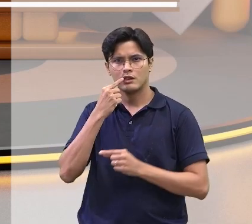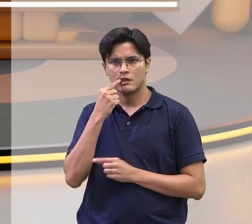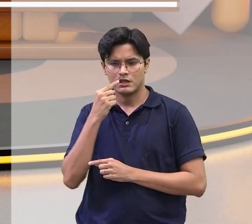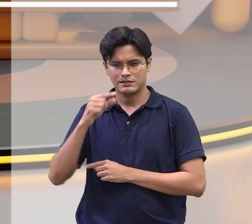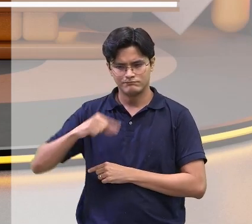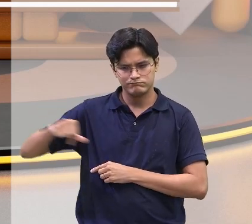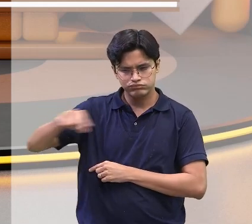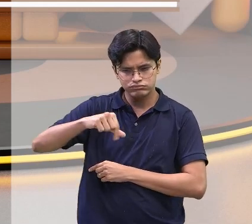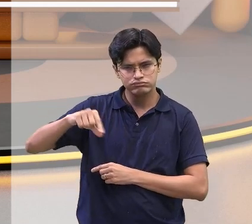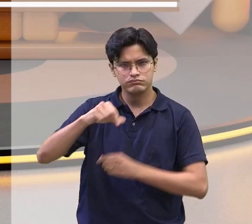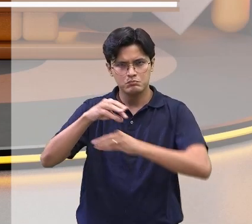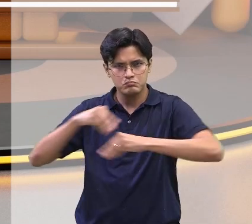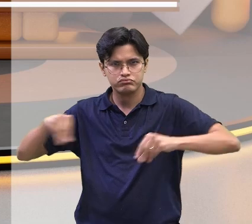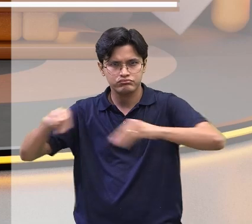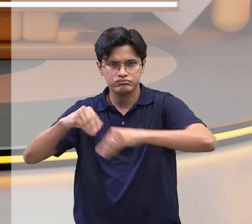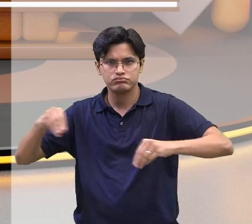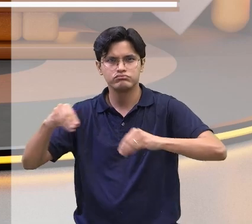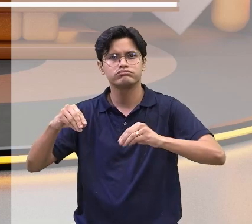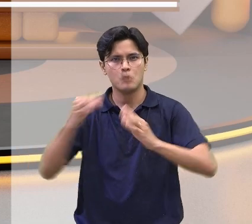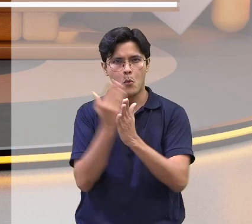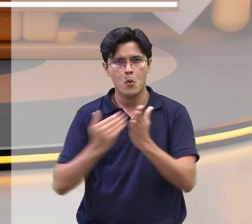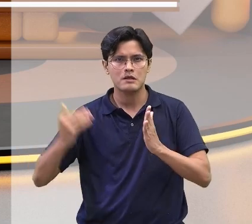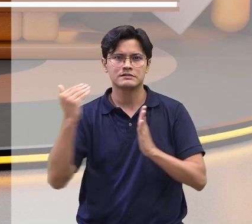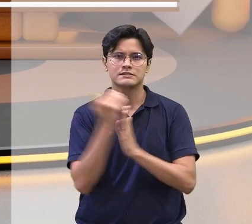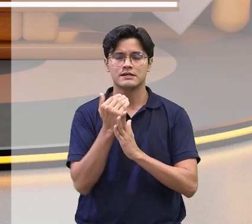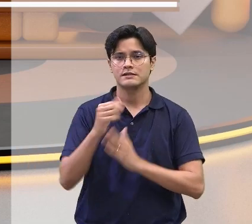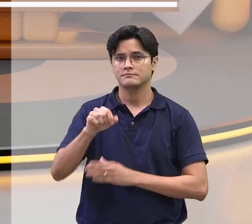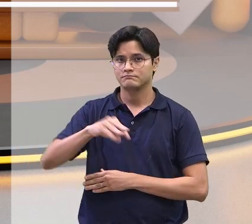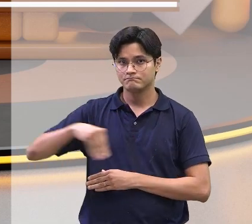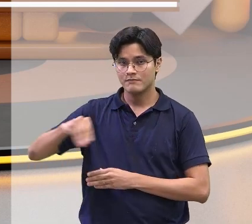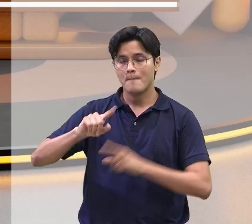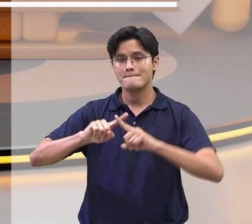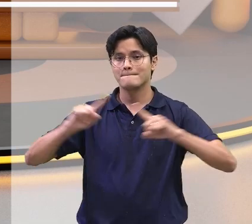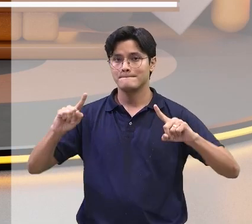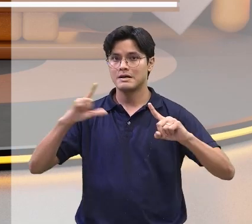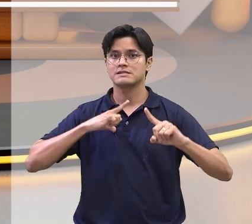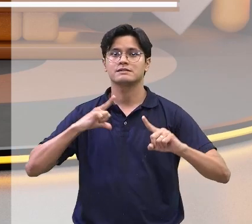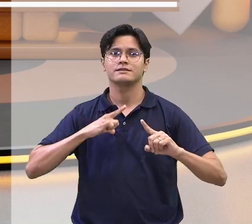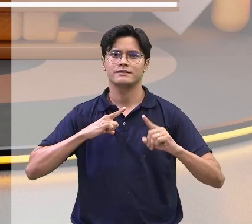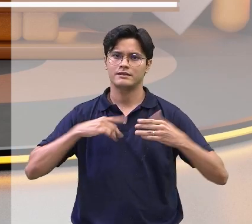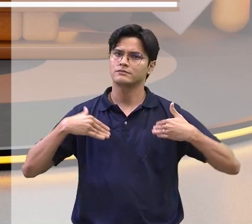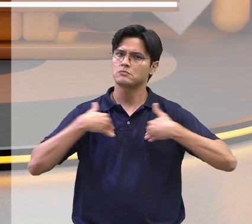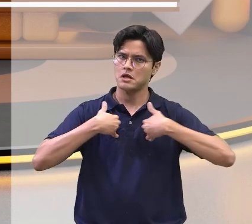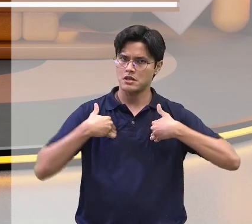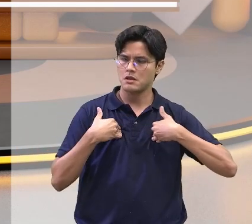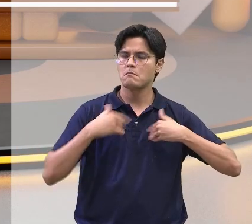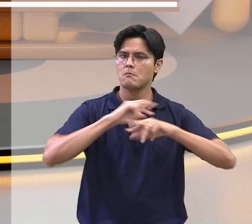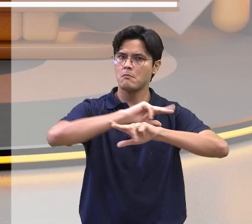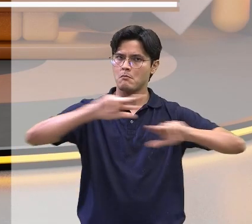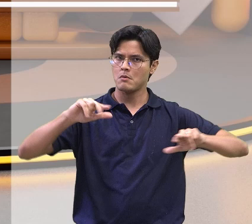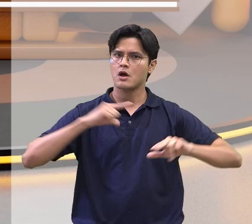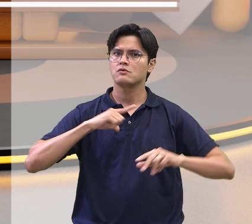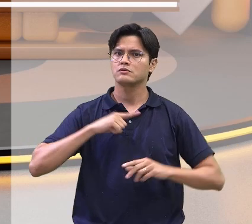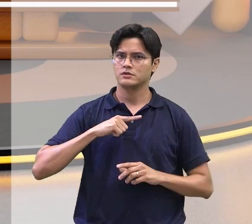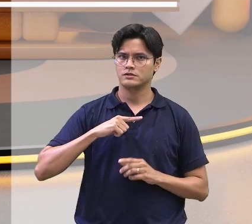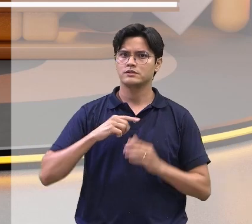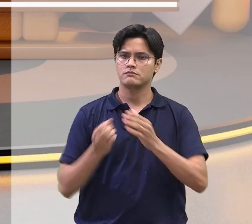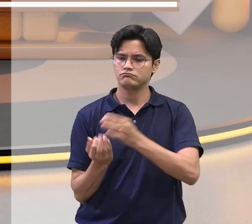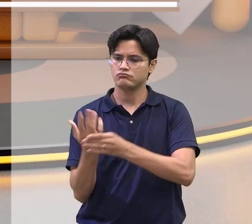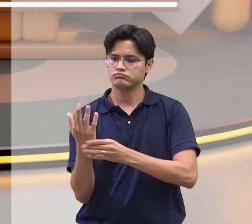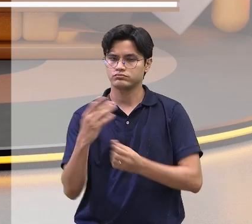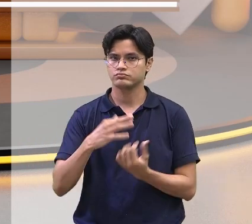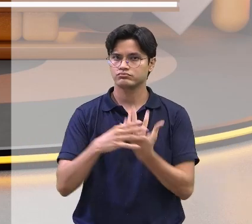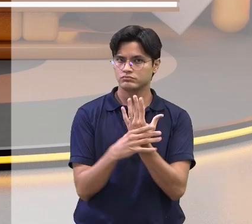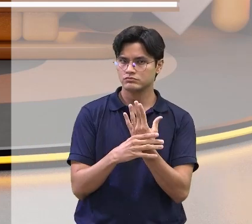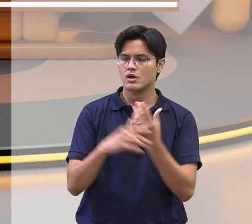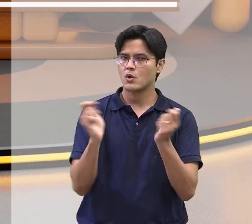sal nessa superfície terrestre que ali é encontrado. Mas sim, tem fauna, tem uma flora que consegue sobreviver